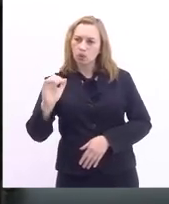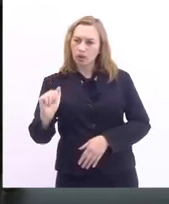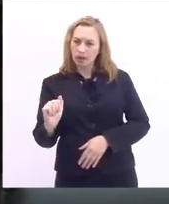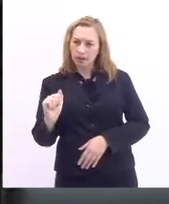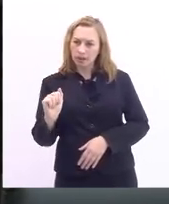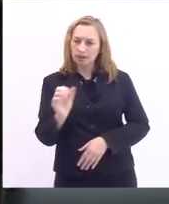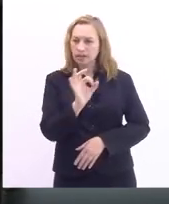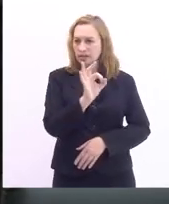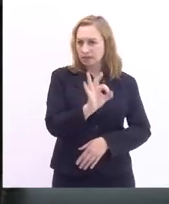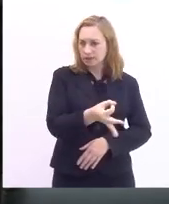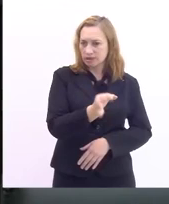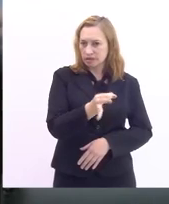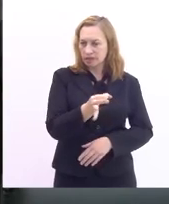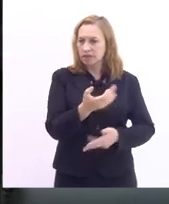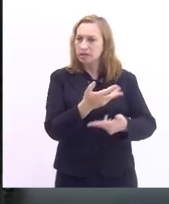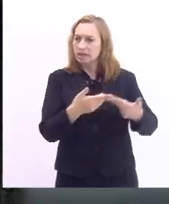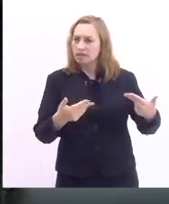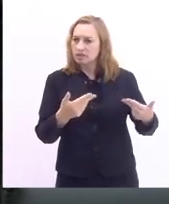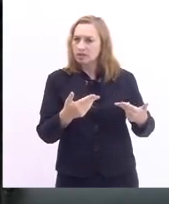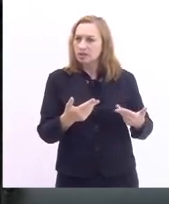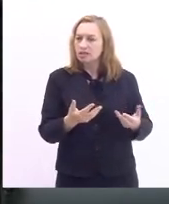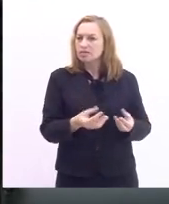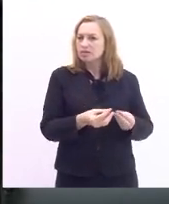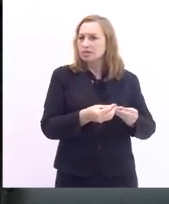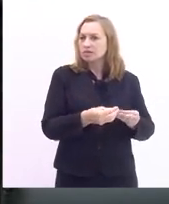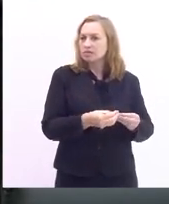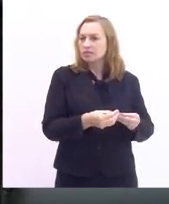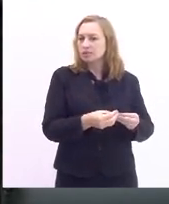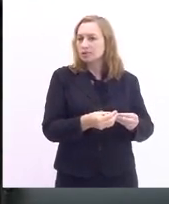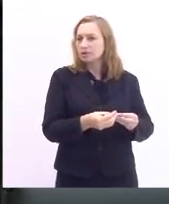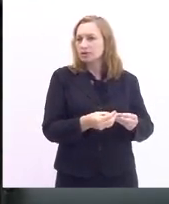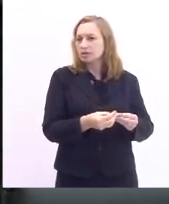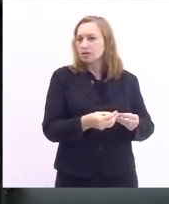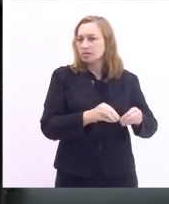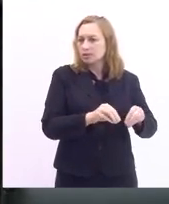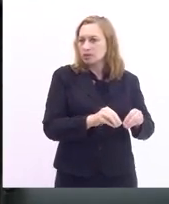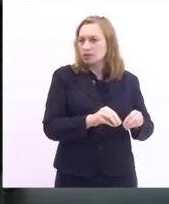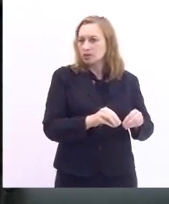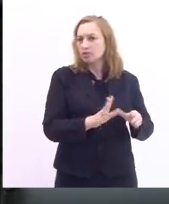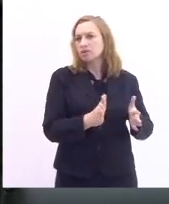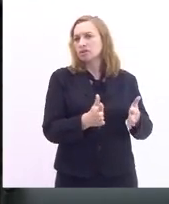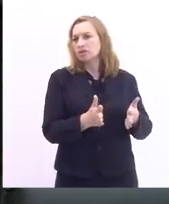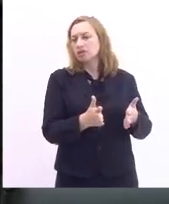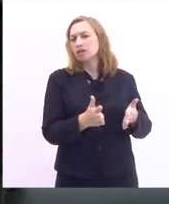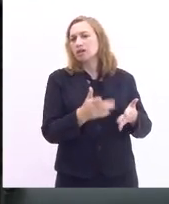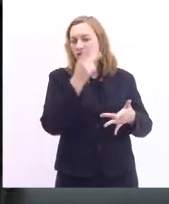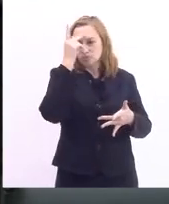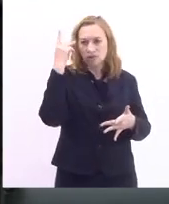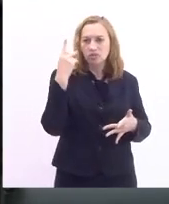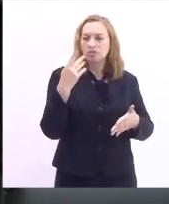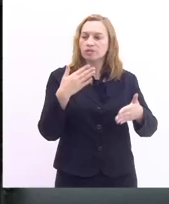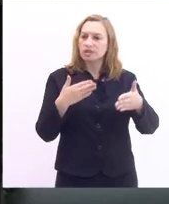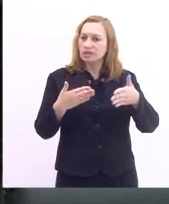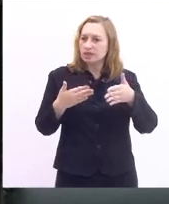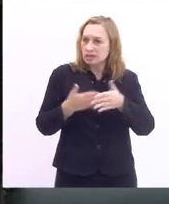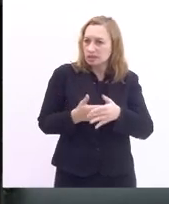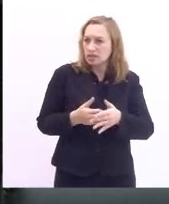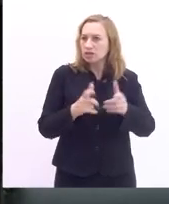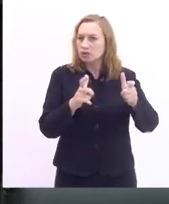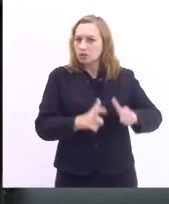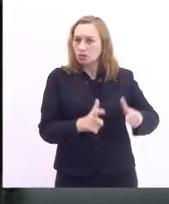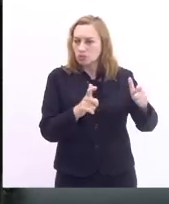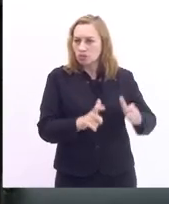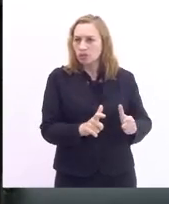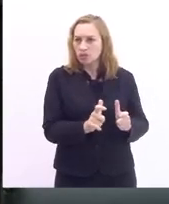de fato muitas vezes machuca as pessoas que quando você tem que intervir num órgão do